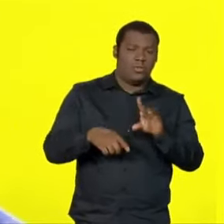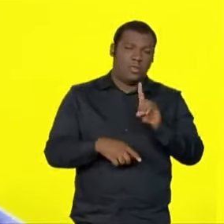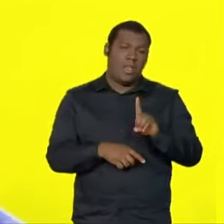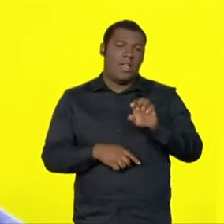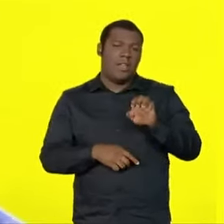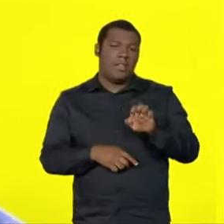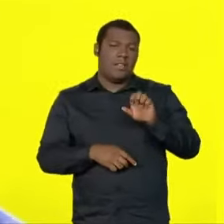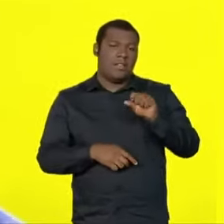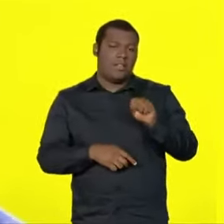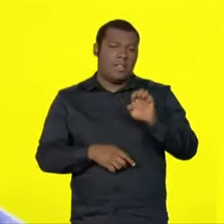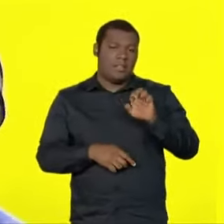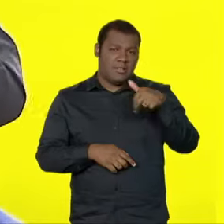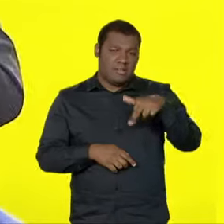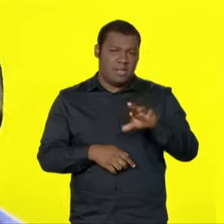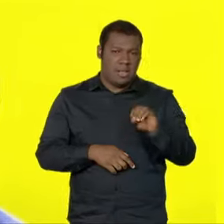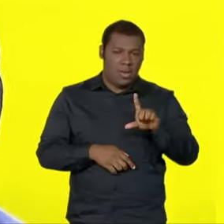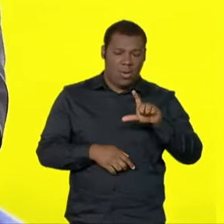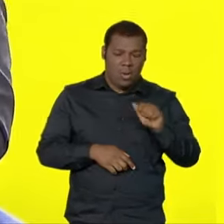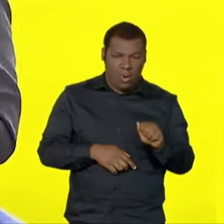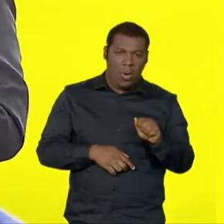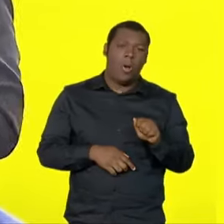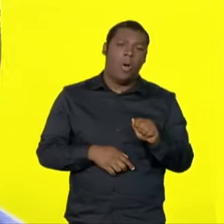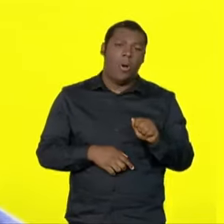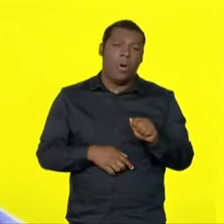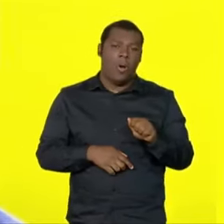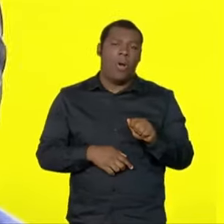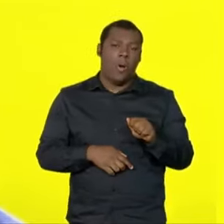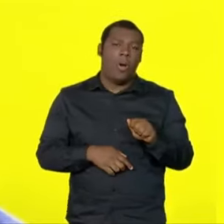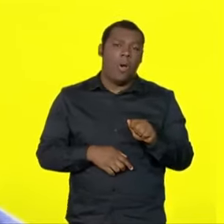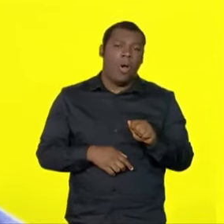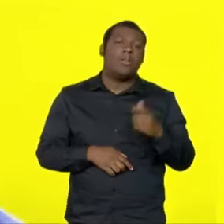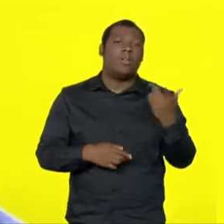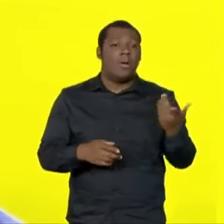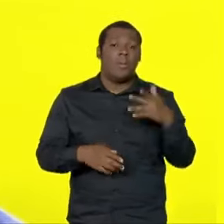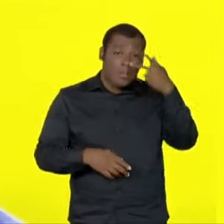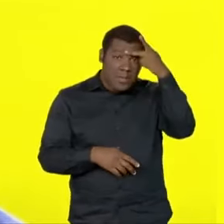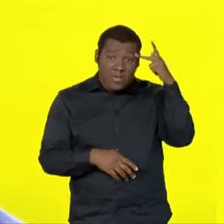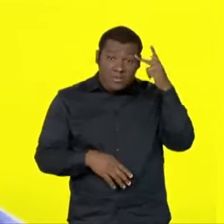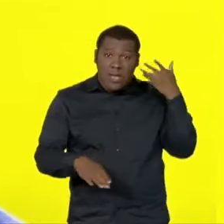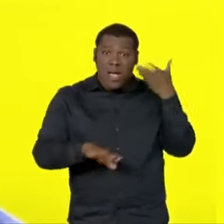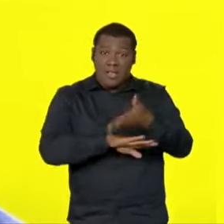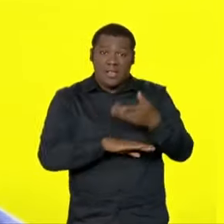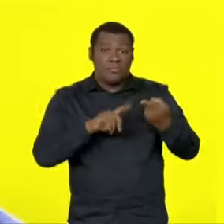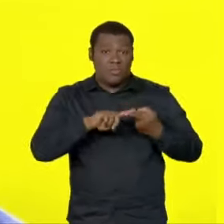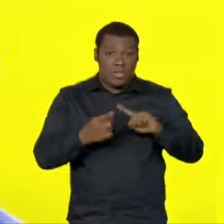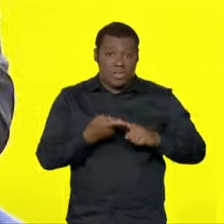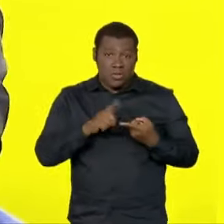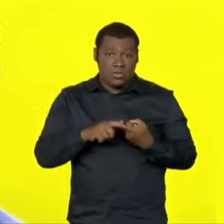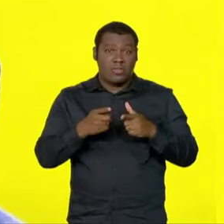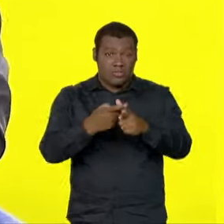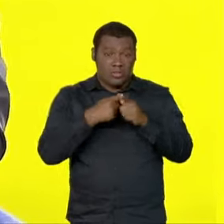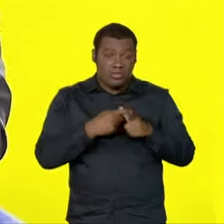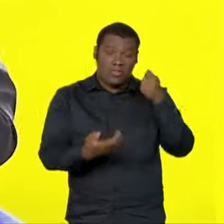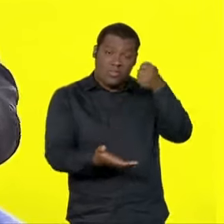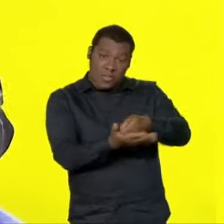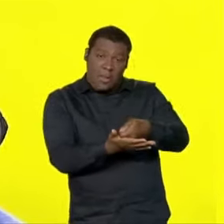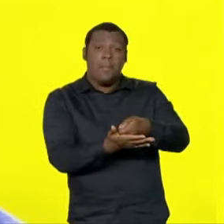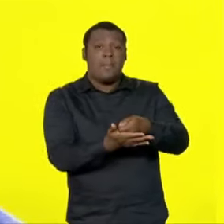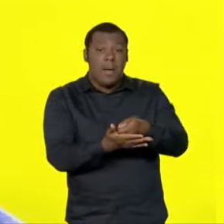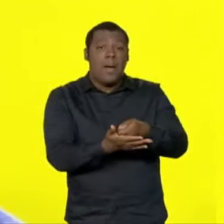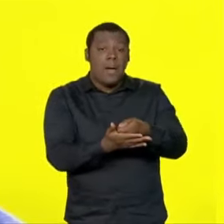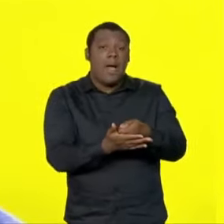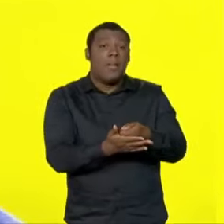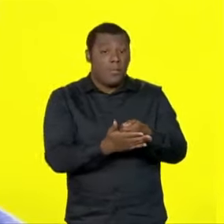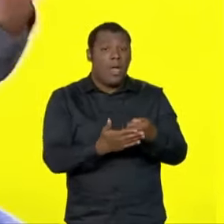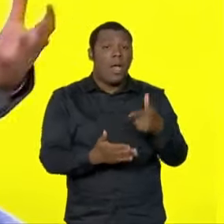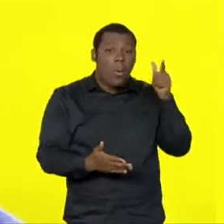a 40% a picos de 90% de desconto em relação àquilo que a pessoa tem de problemas. Então, é um desconto